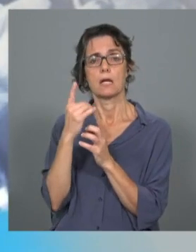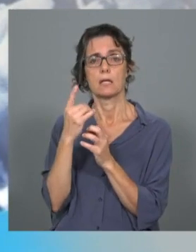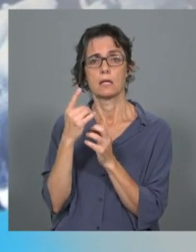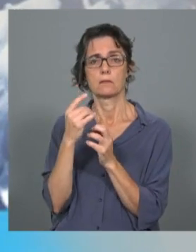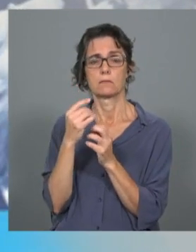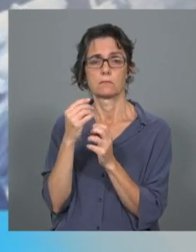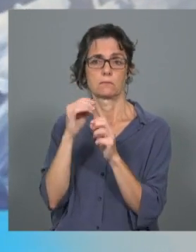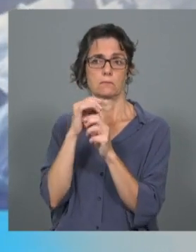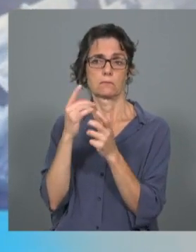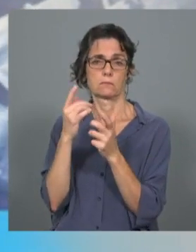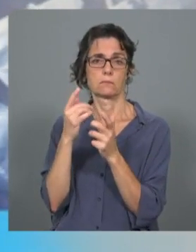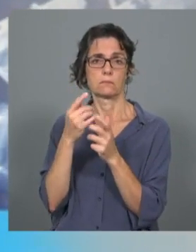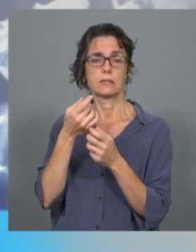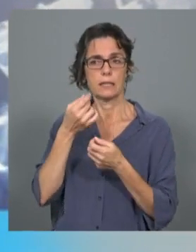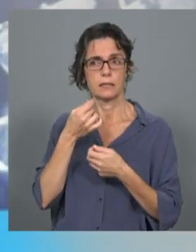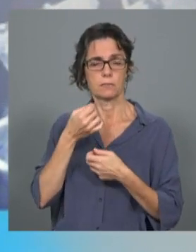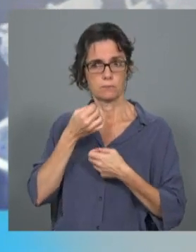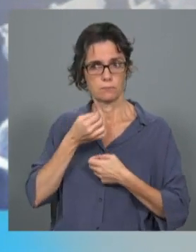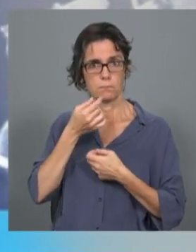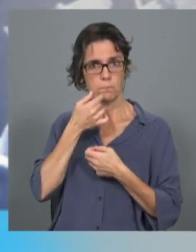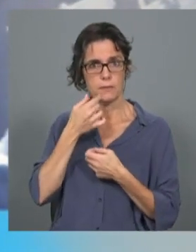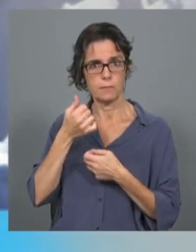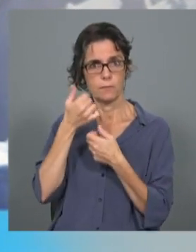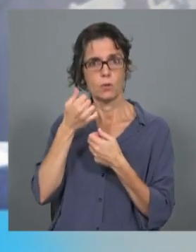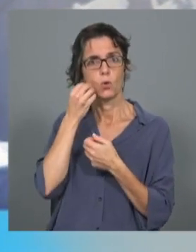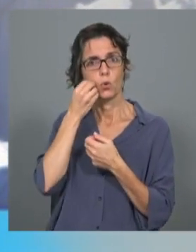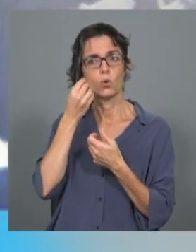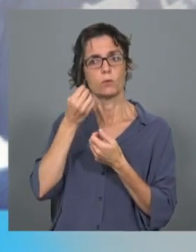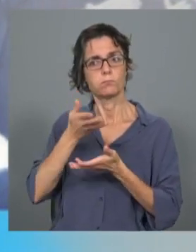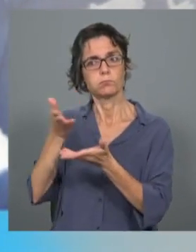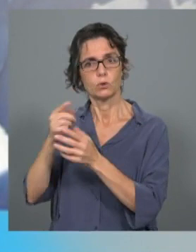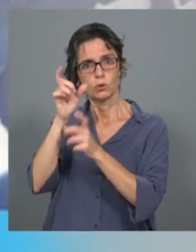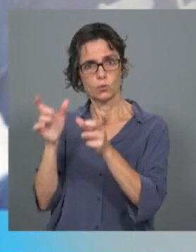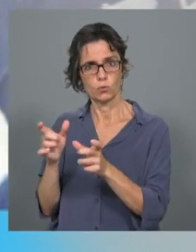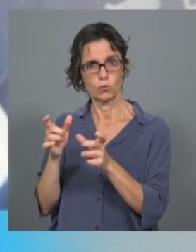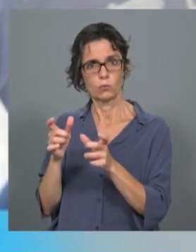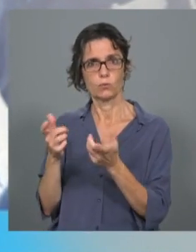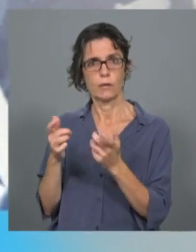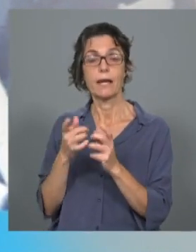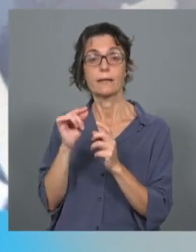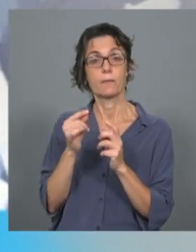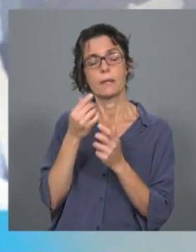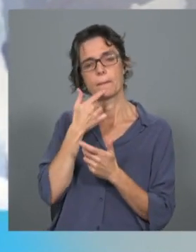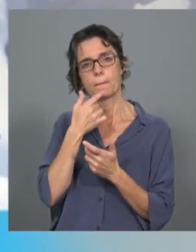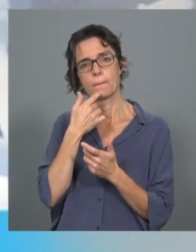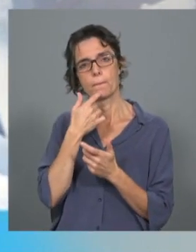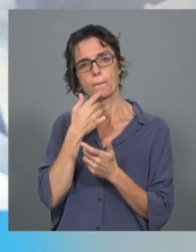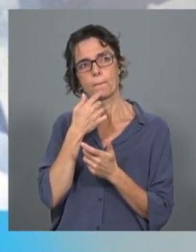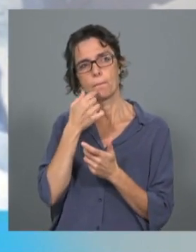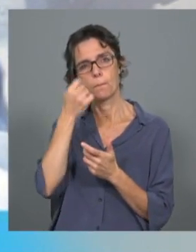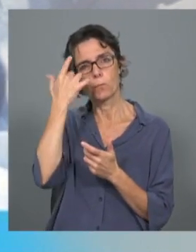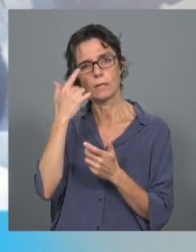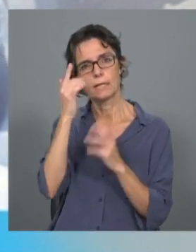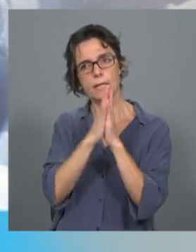Muitas vezes os crentes não estão de costas voltadas uns para os outros, nas diferentes religiões, não é? Mas o